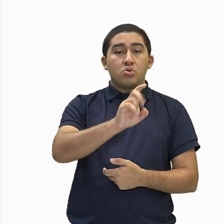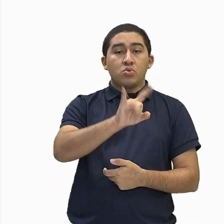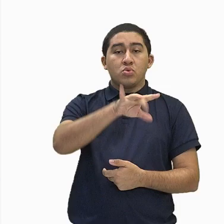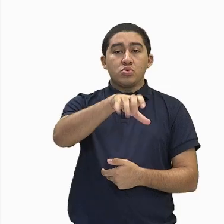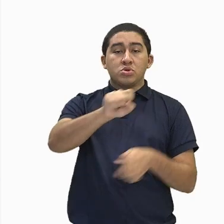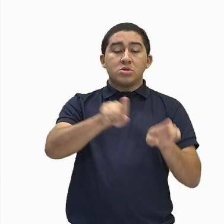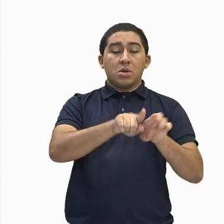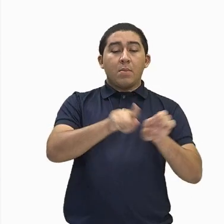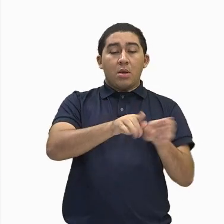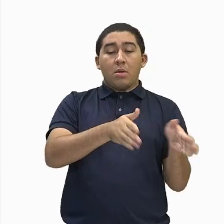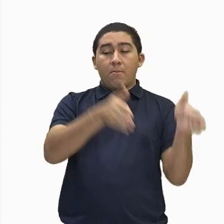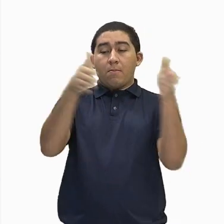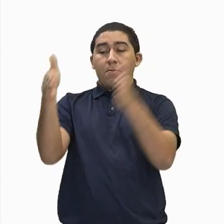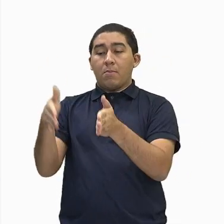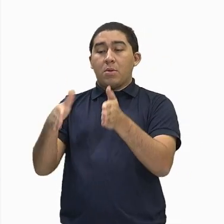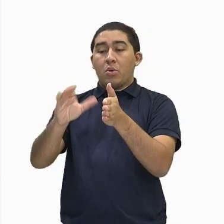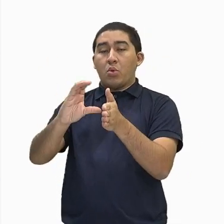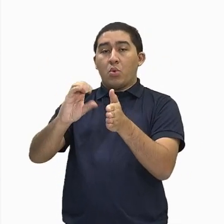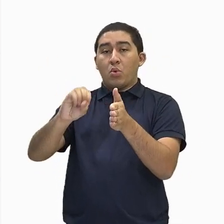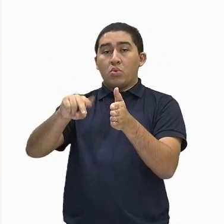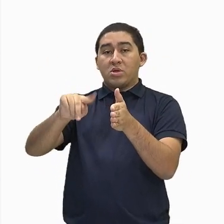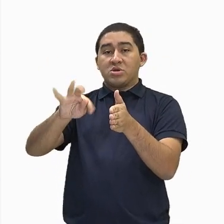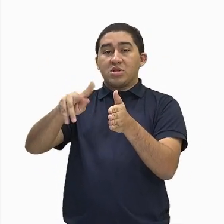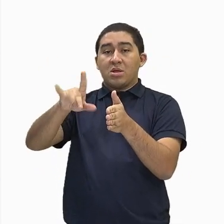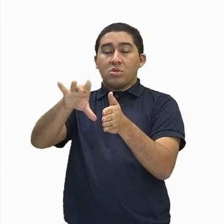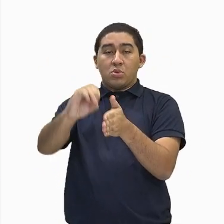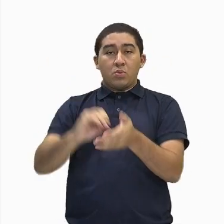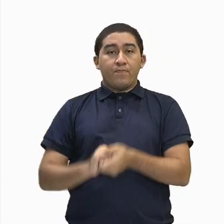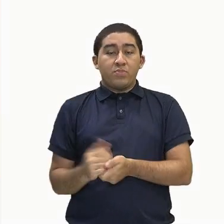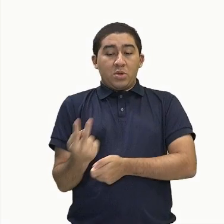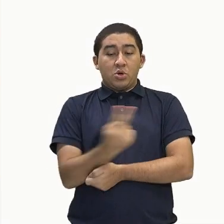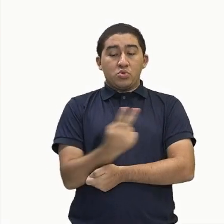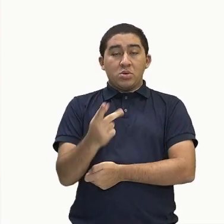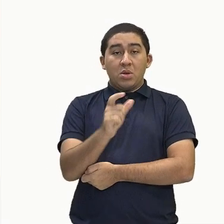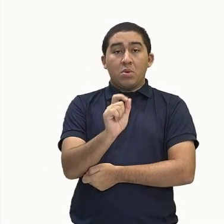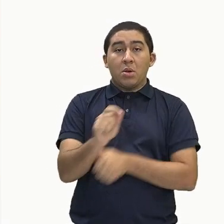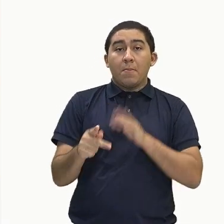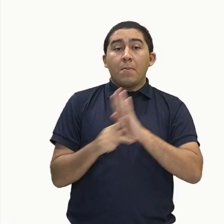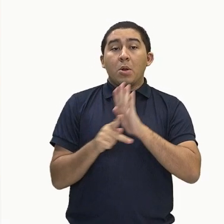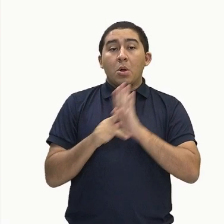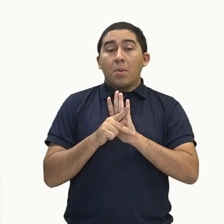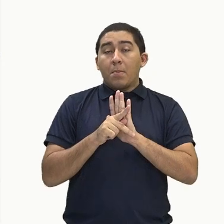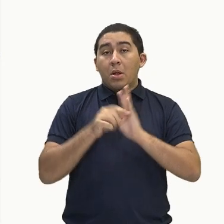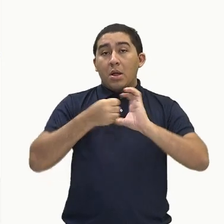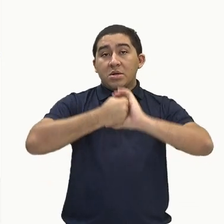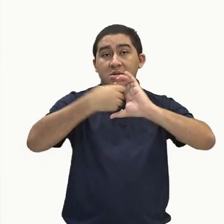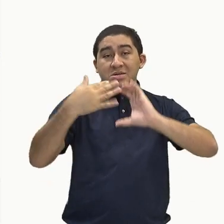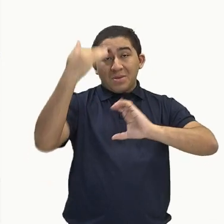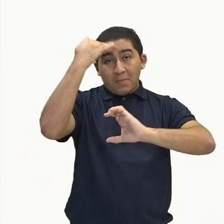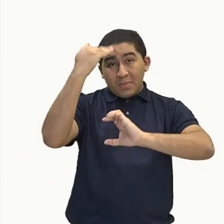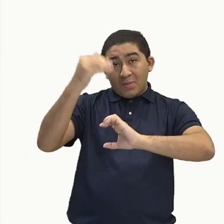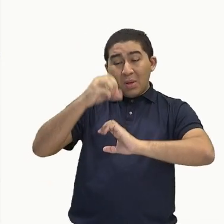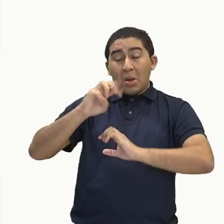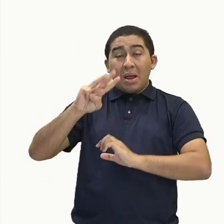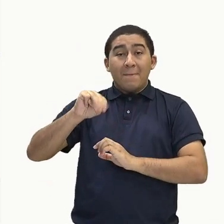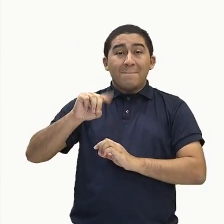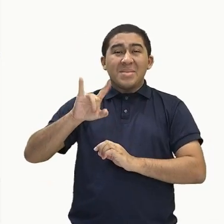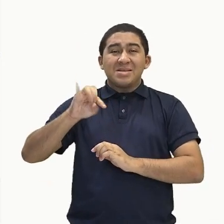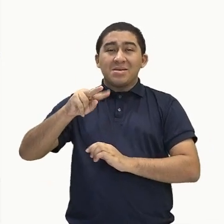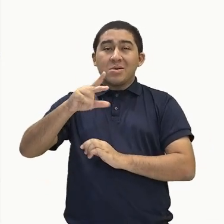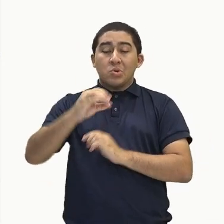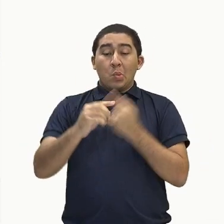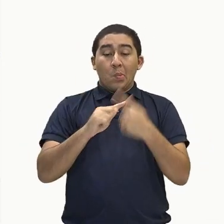Contestado. As duas revoltas, elas são de caráter messiânico. Por quê, professora? Porque elas tinham como